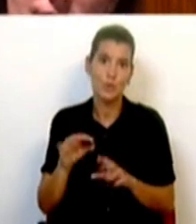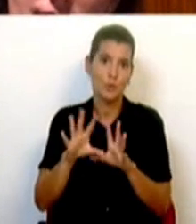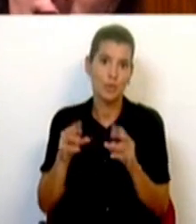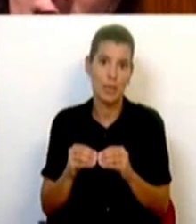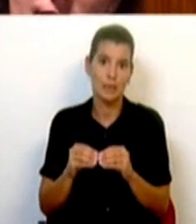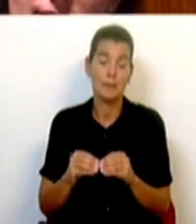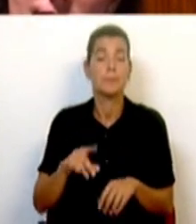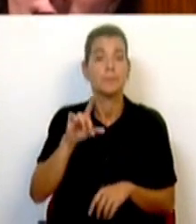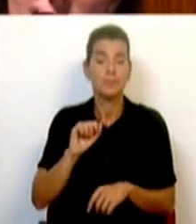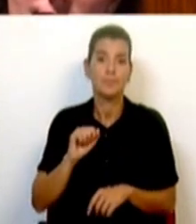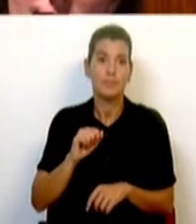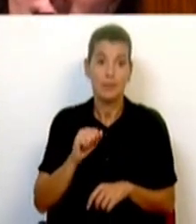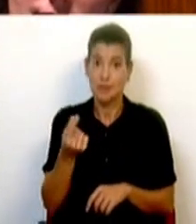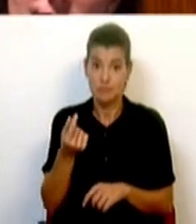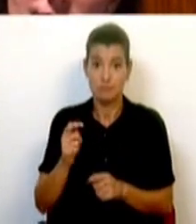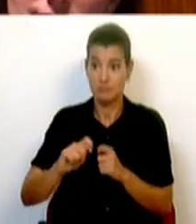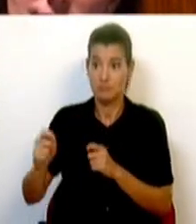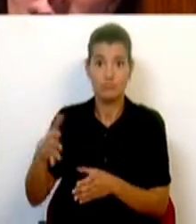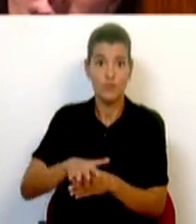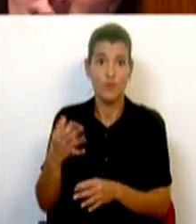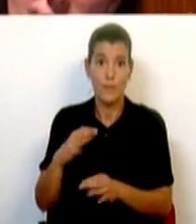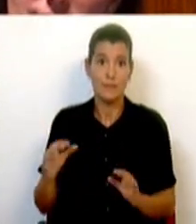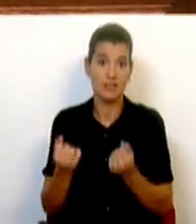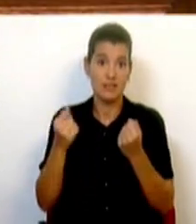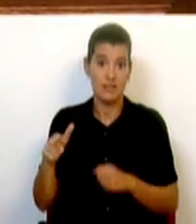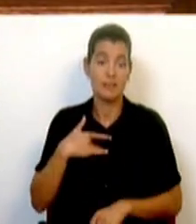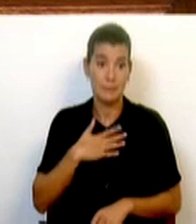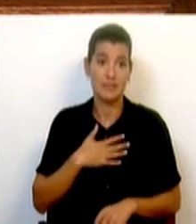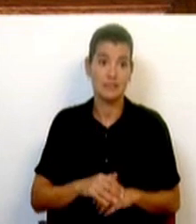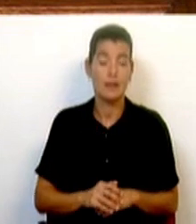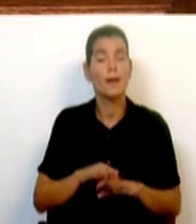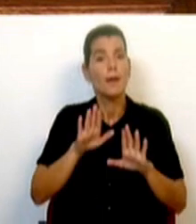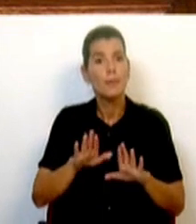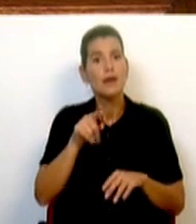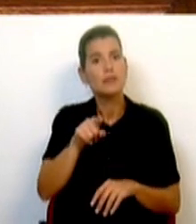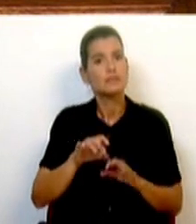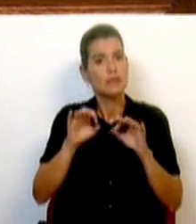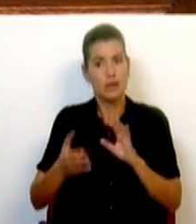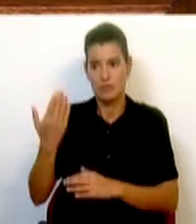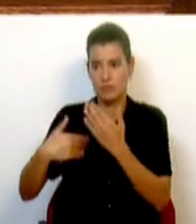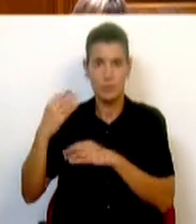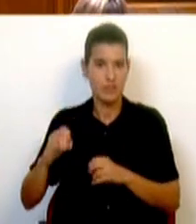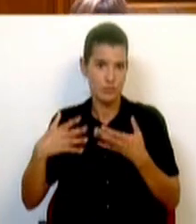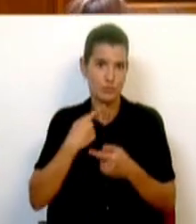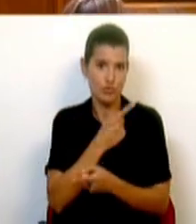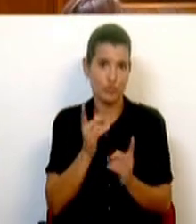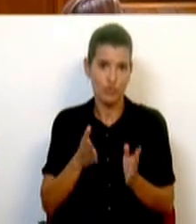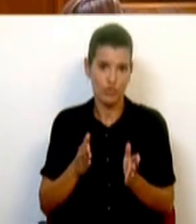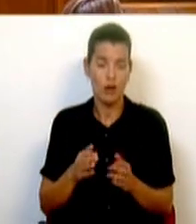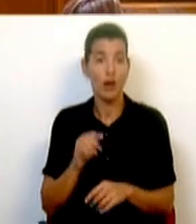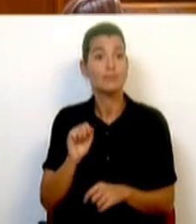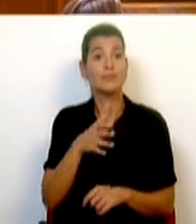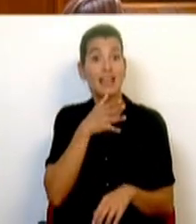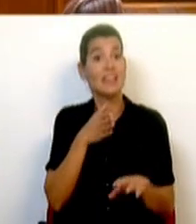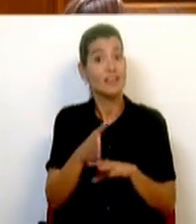só a injeção que foi necessária para salvar a companhia. Mas como desde o início dissemos, era uma intervenção